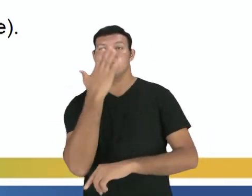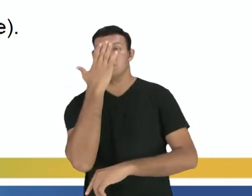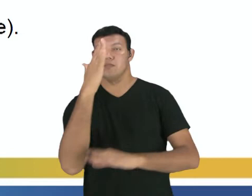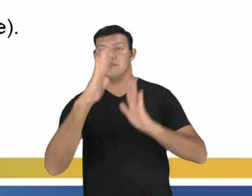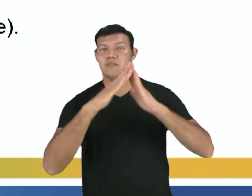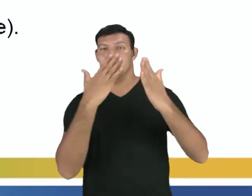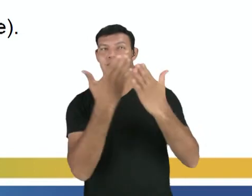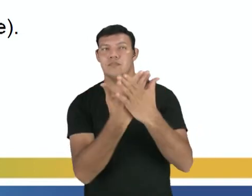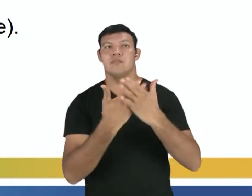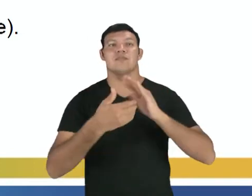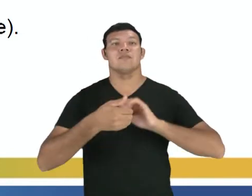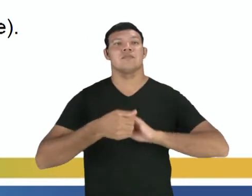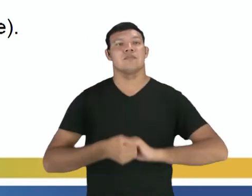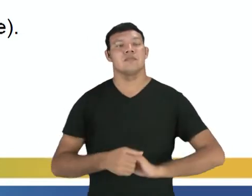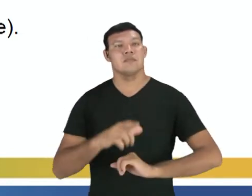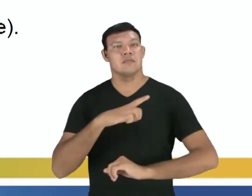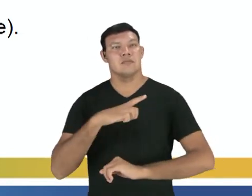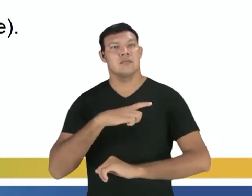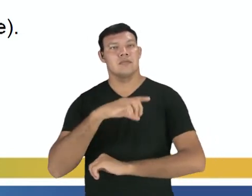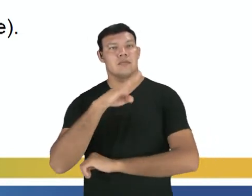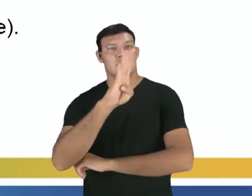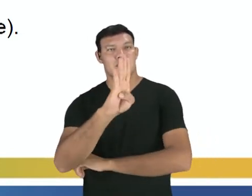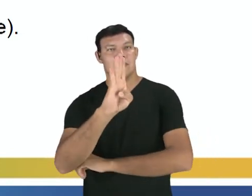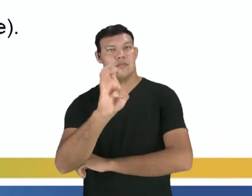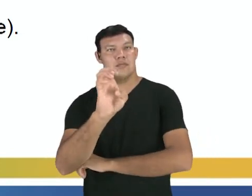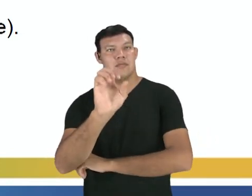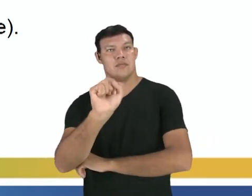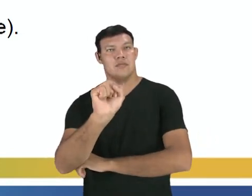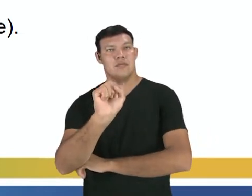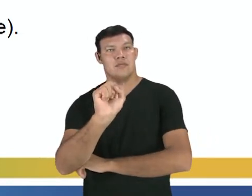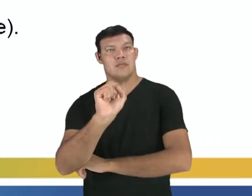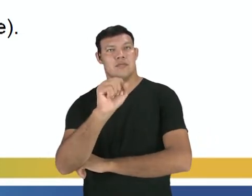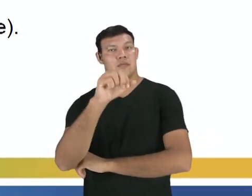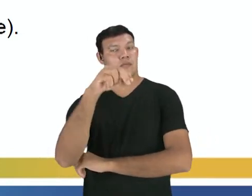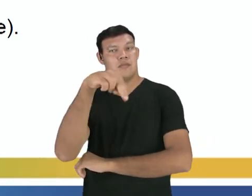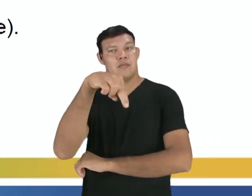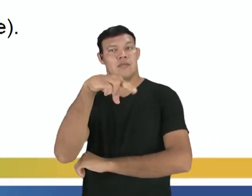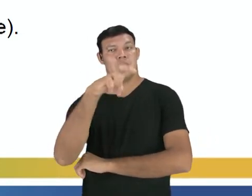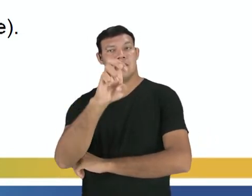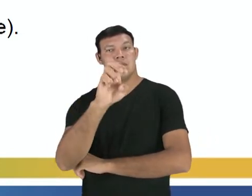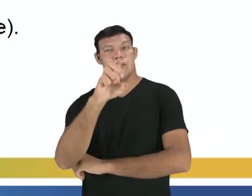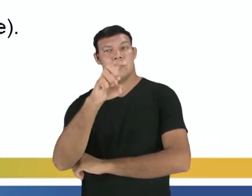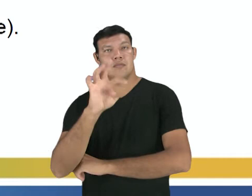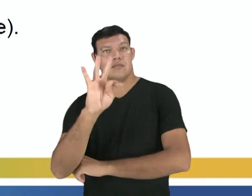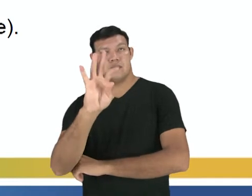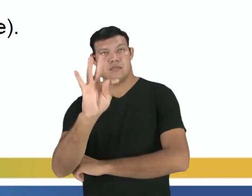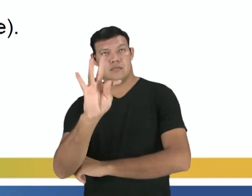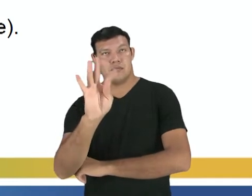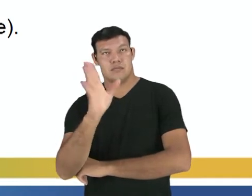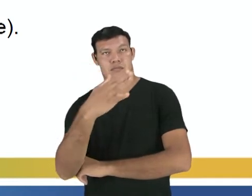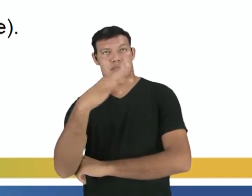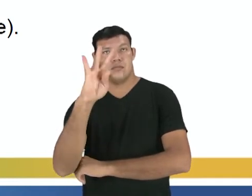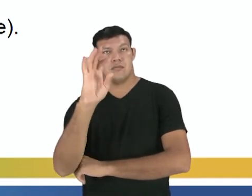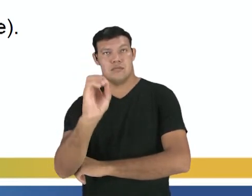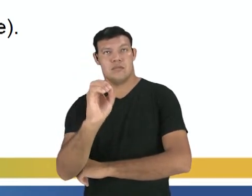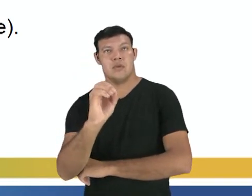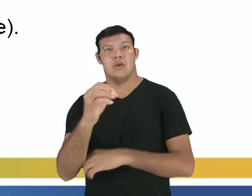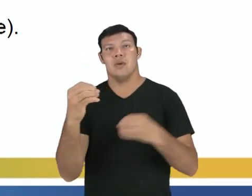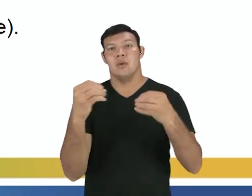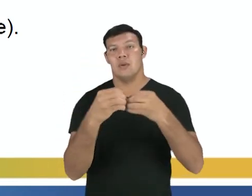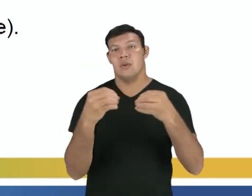escola nós temos também o Max Steel que significa próximo a ao lado de